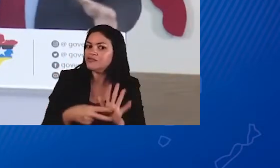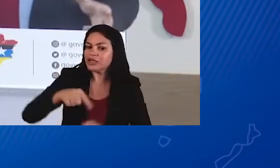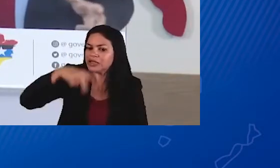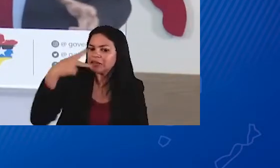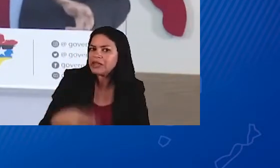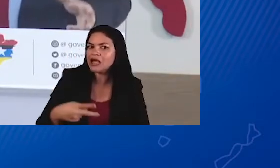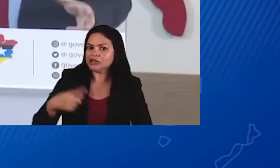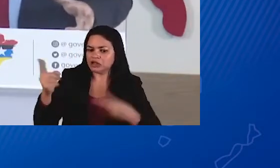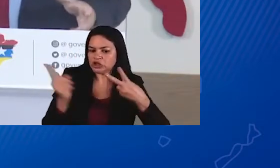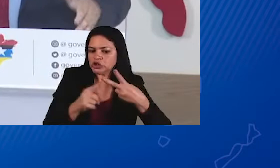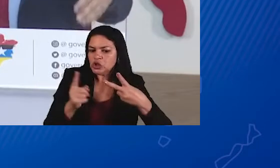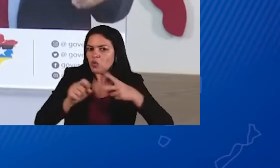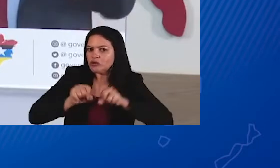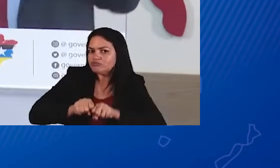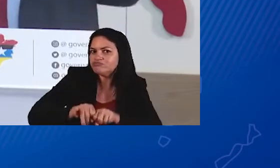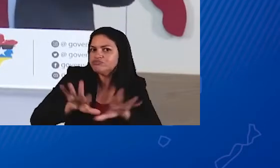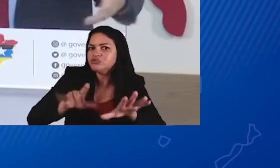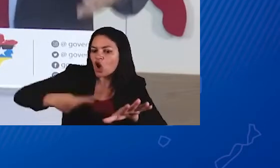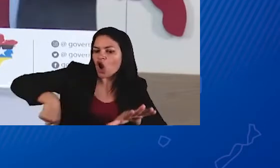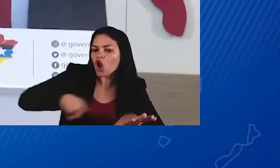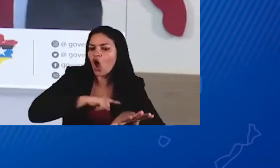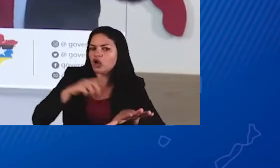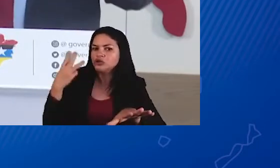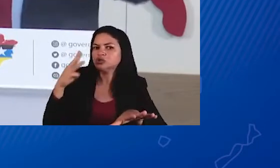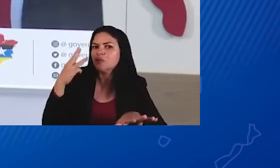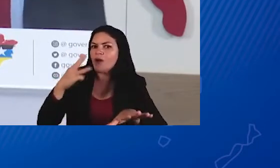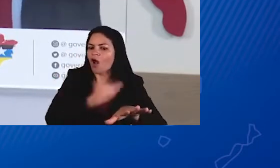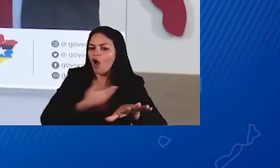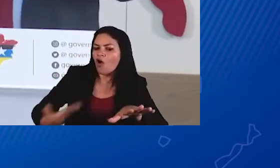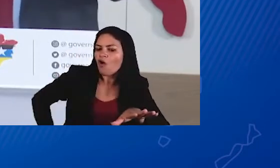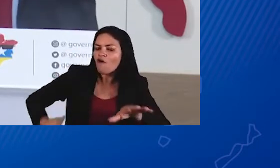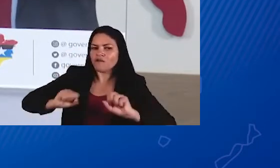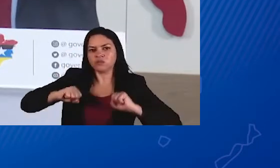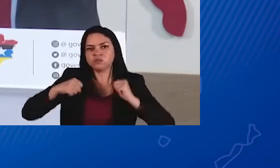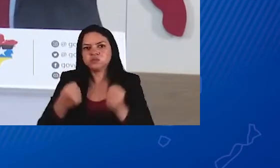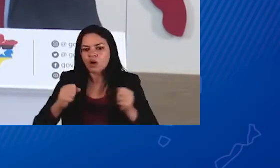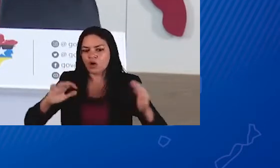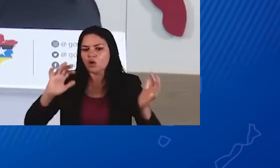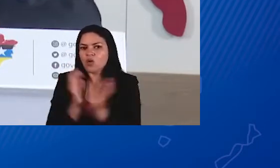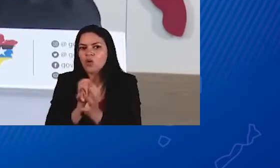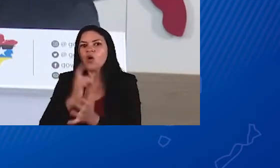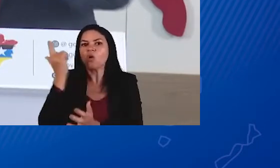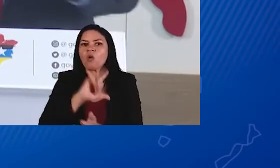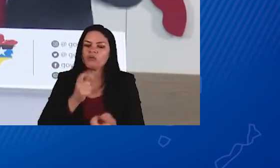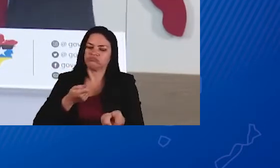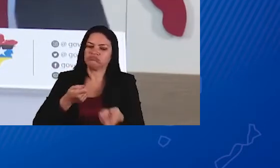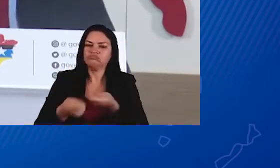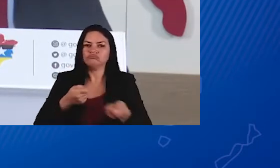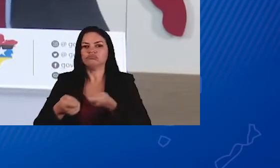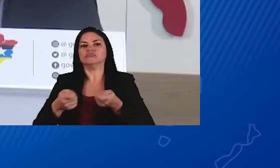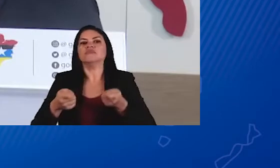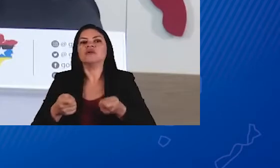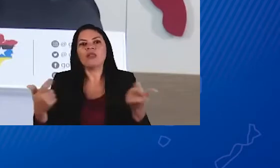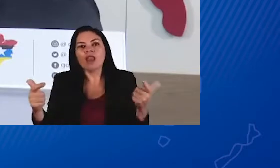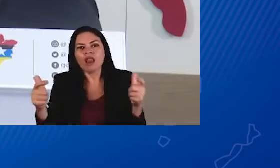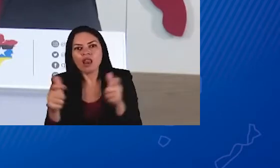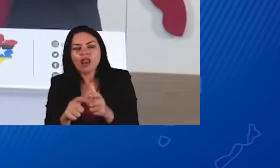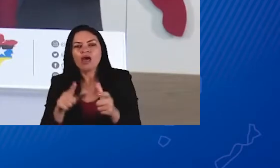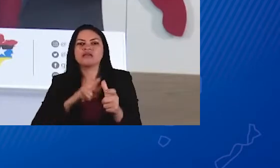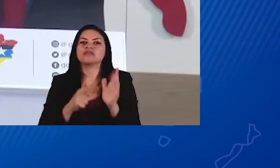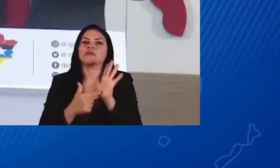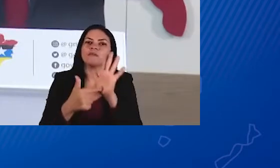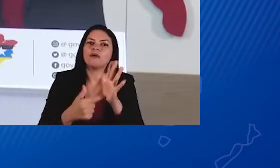nesta segunda onda os nossos esforços coletivos estão conseguindo atenuá-la e.t.